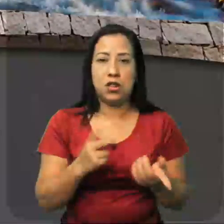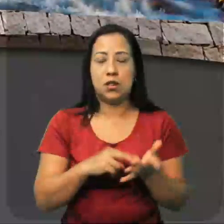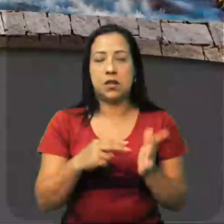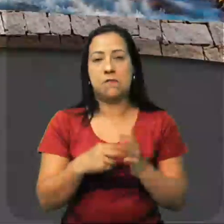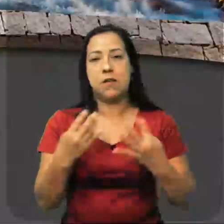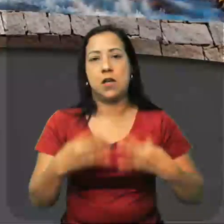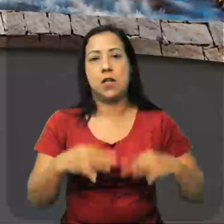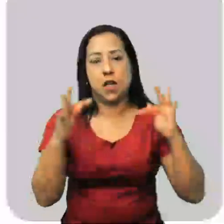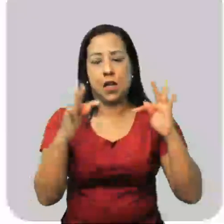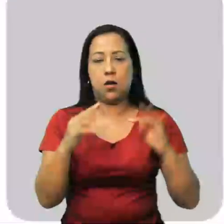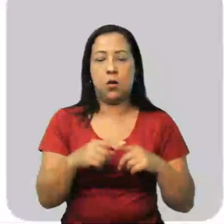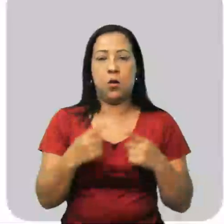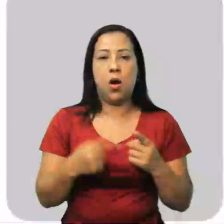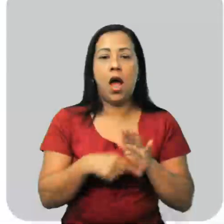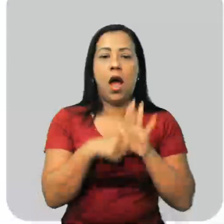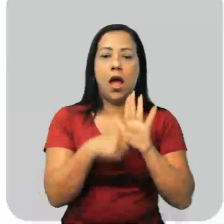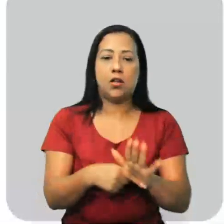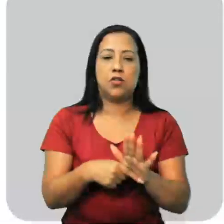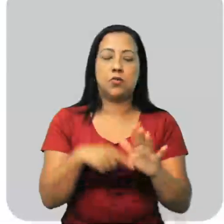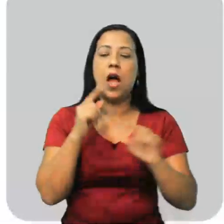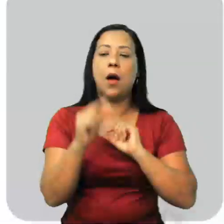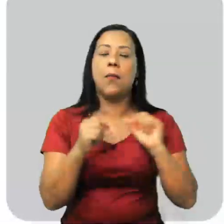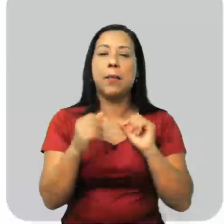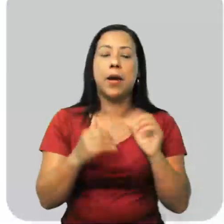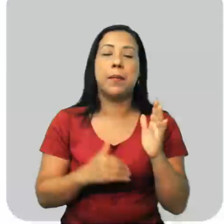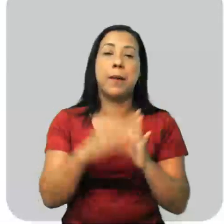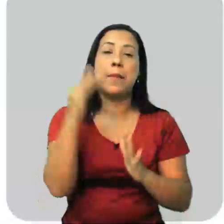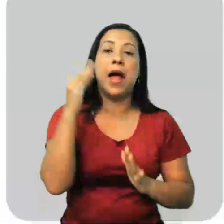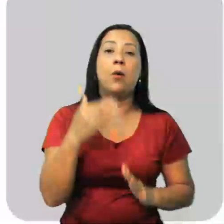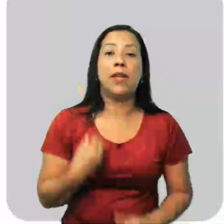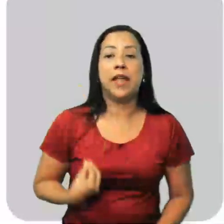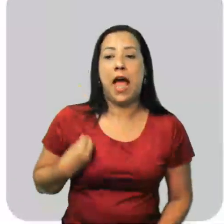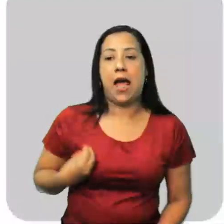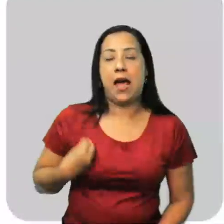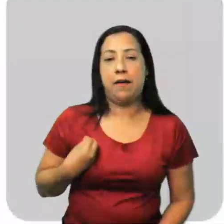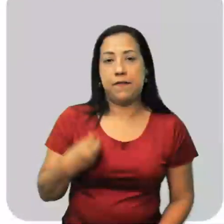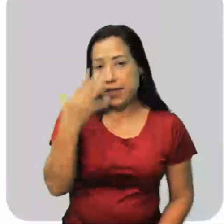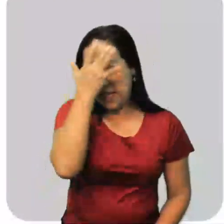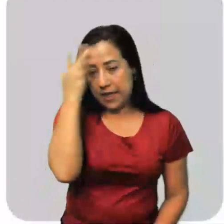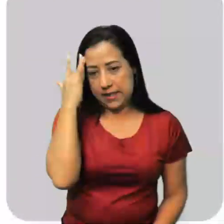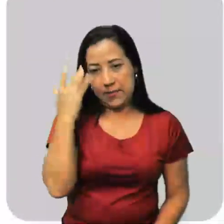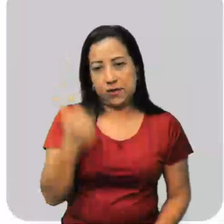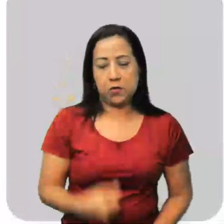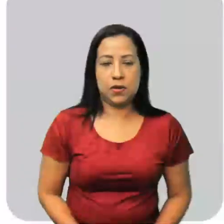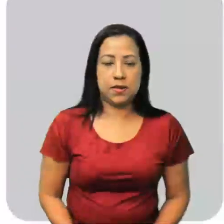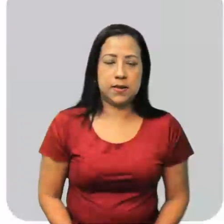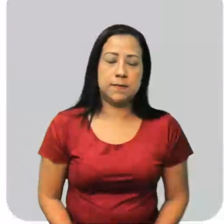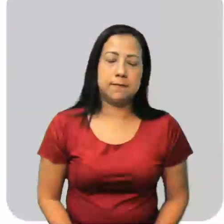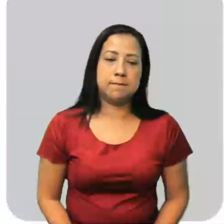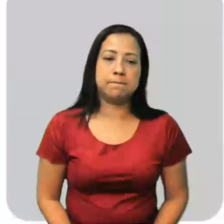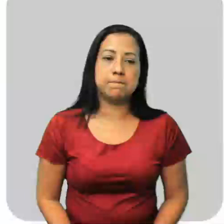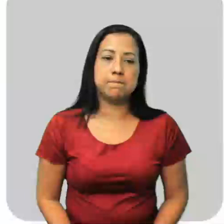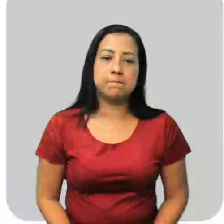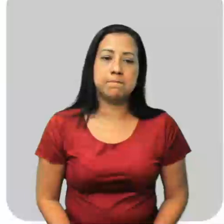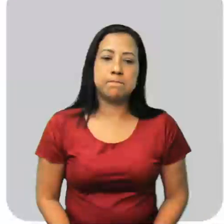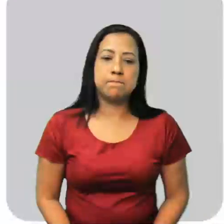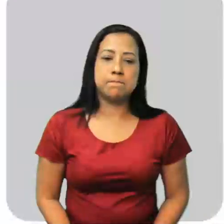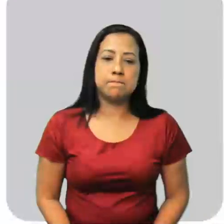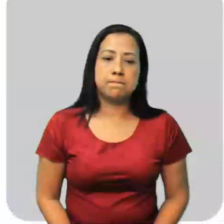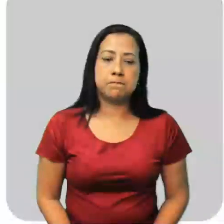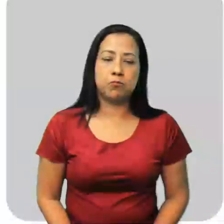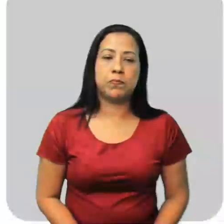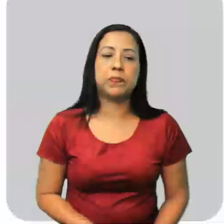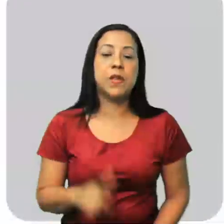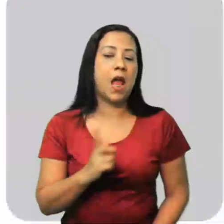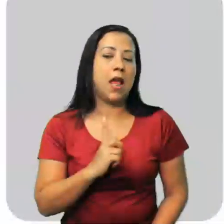contribuiu para quê? Para aumentar a expectativa de vida. E aí nós